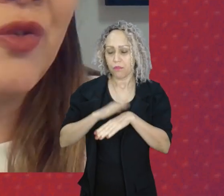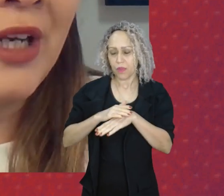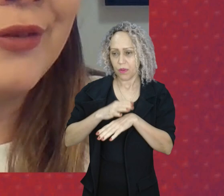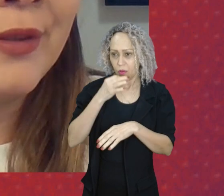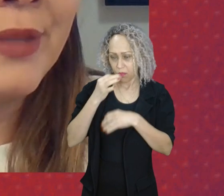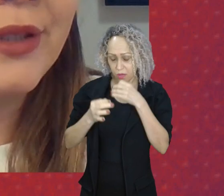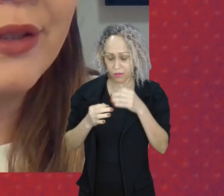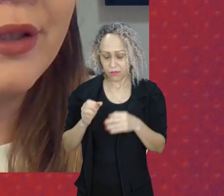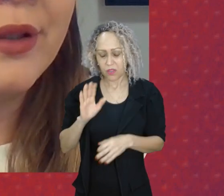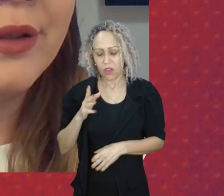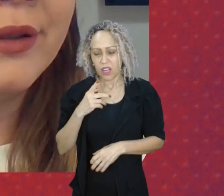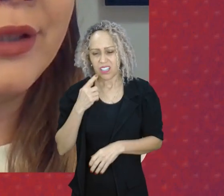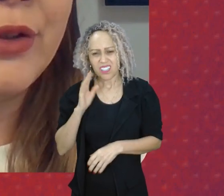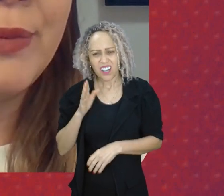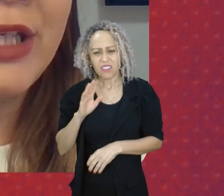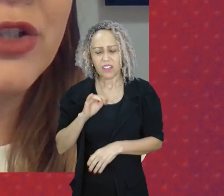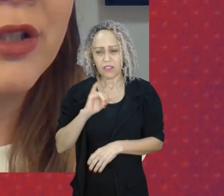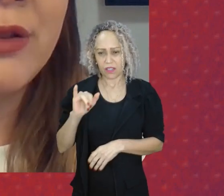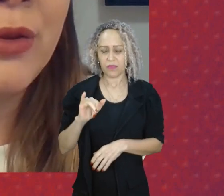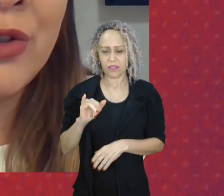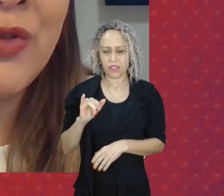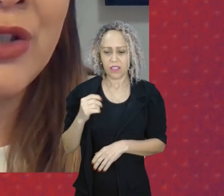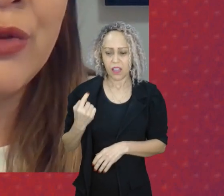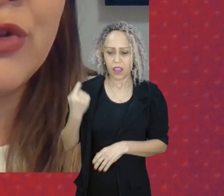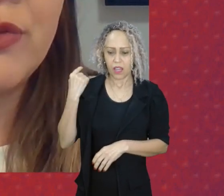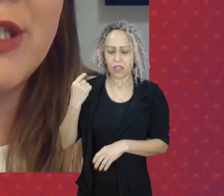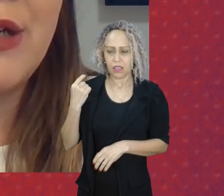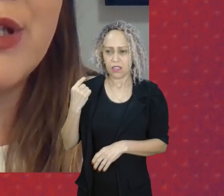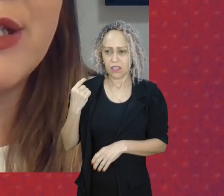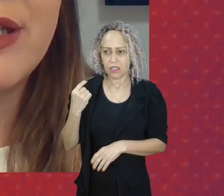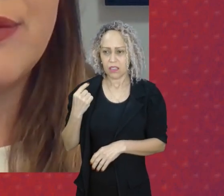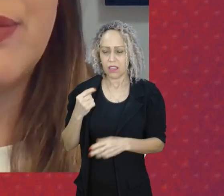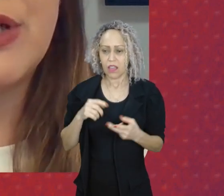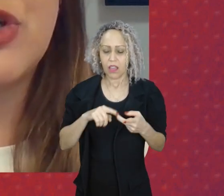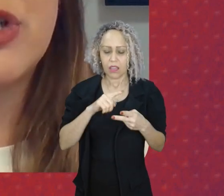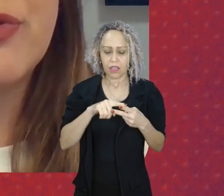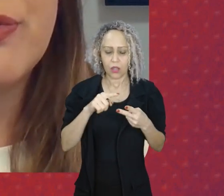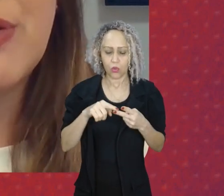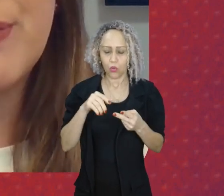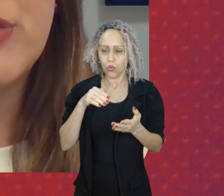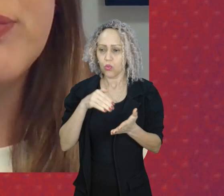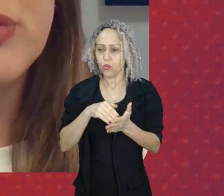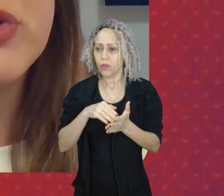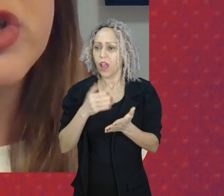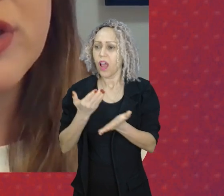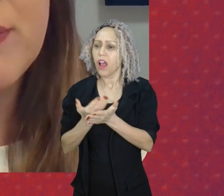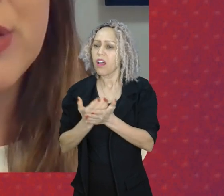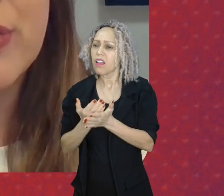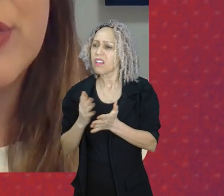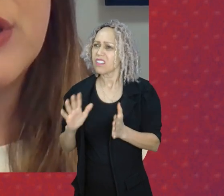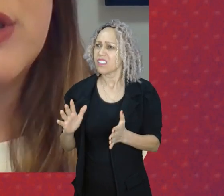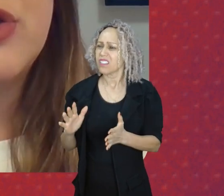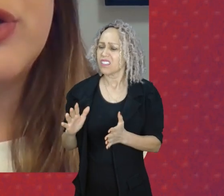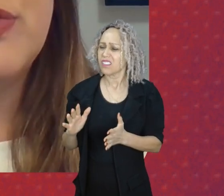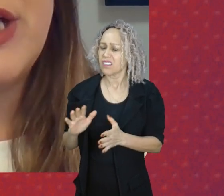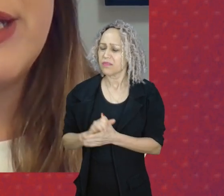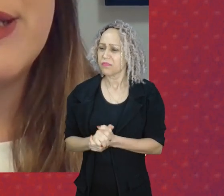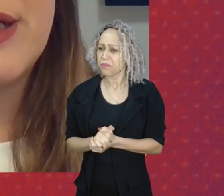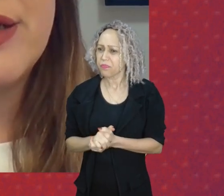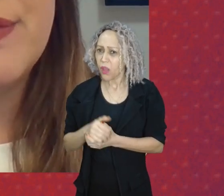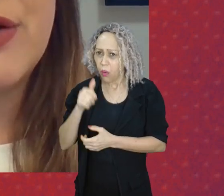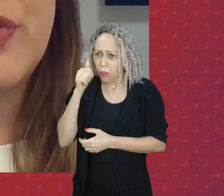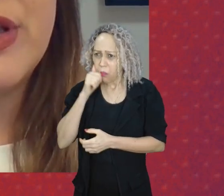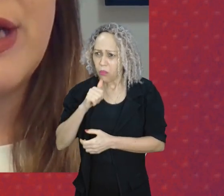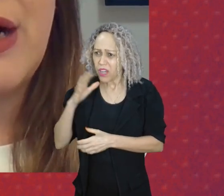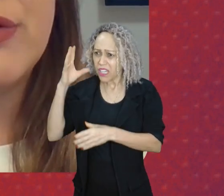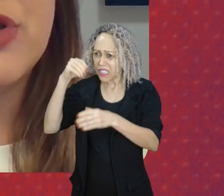acho que eu já tinha falado também anteriormente, inclusive nas 2 últimas aulas, que a gente teve um aumento muito tímido de mulheres